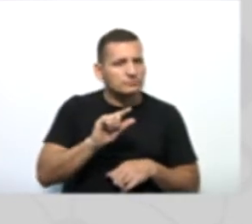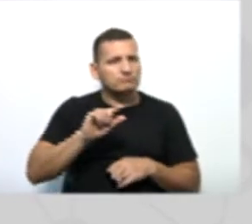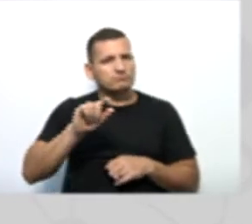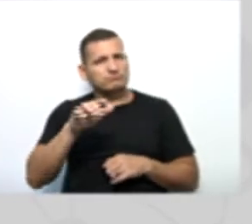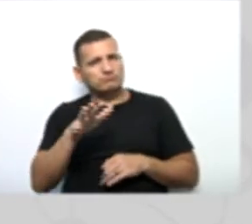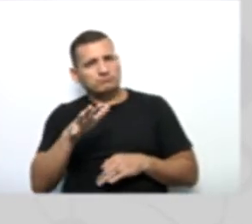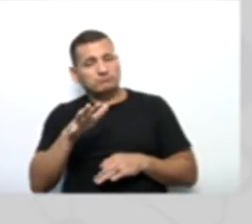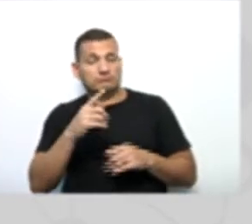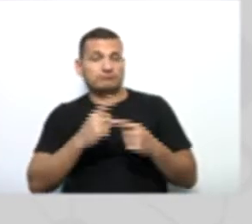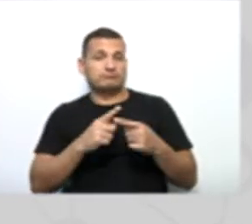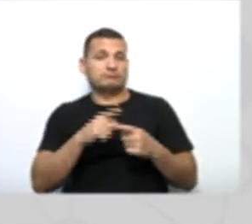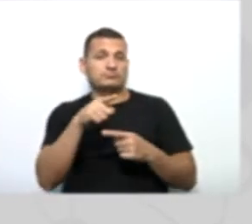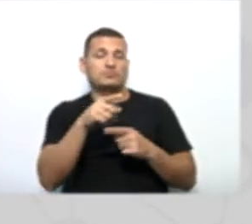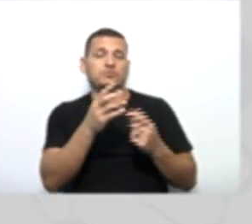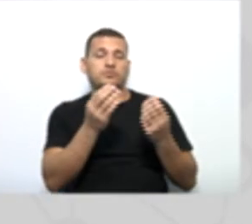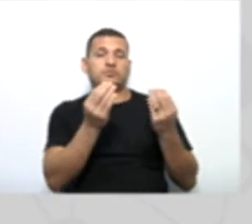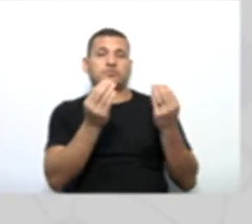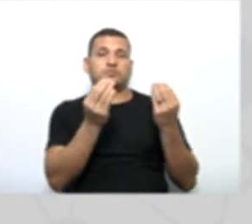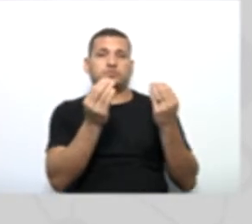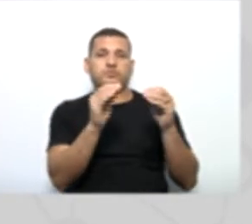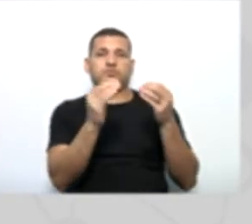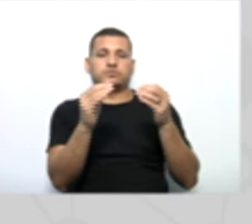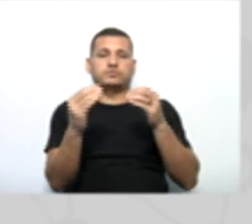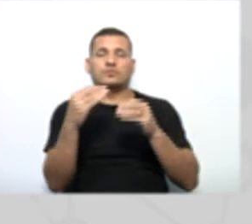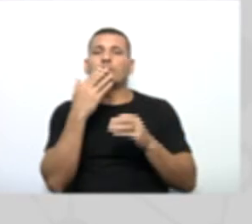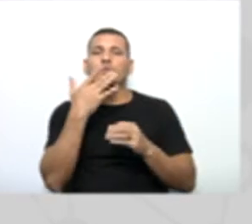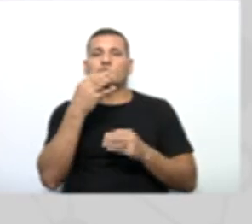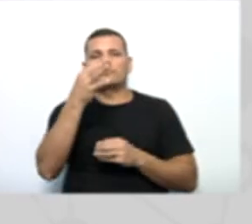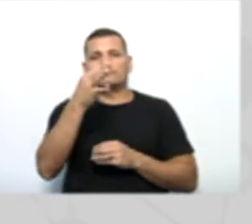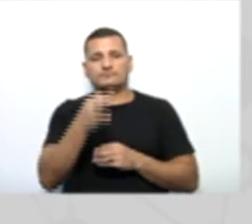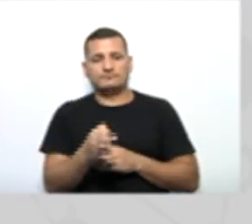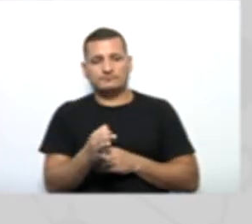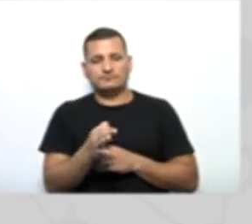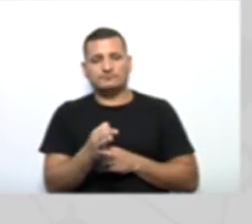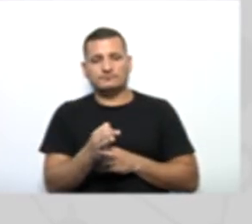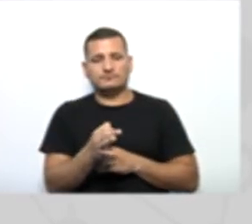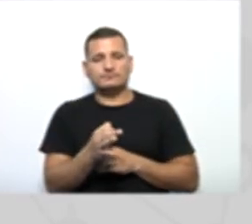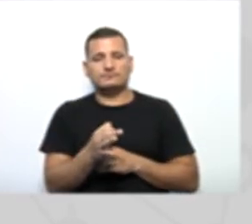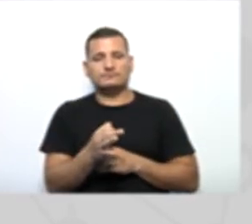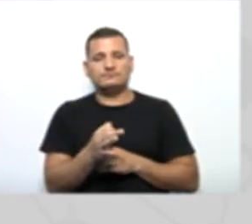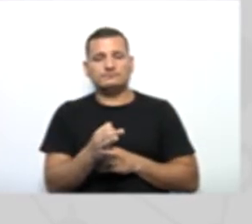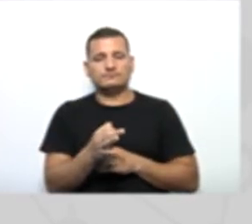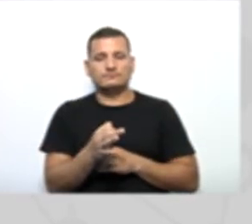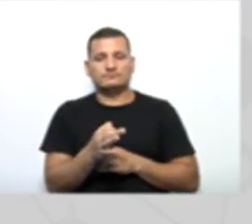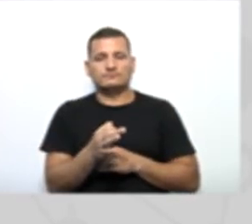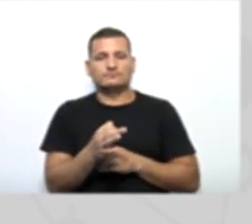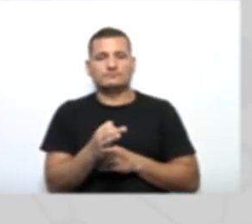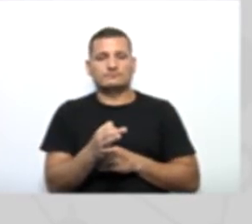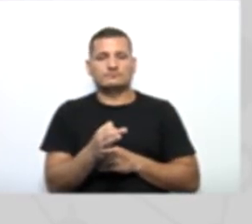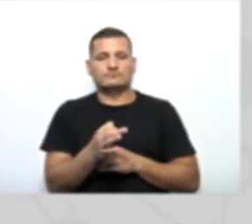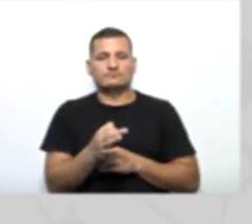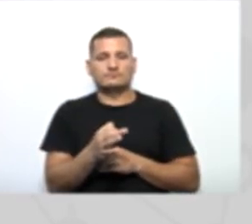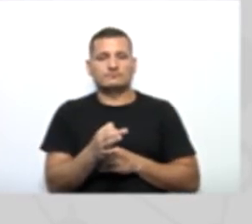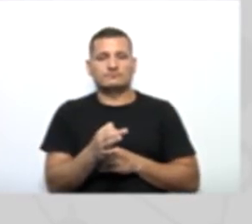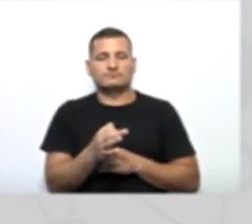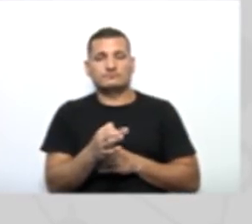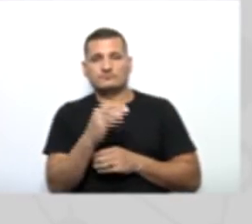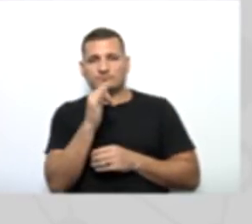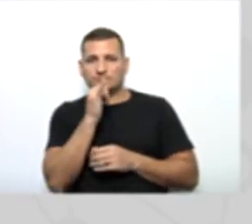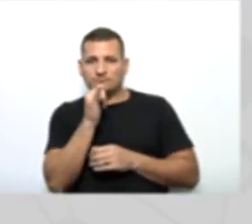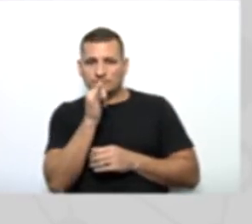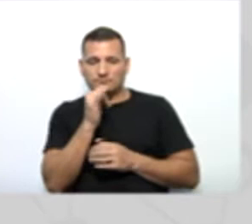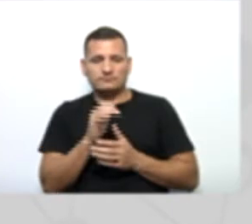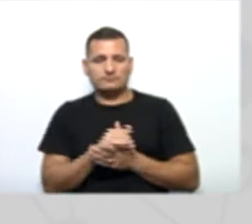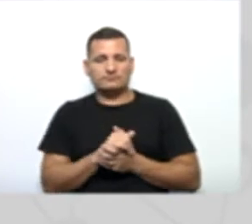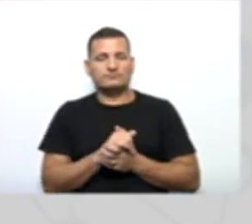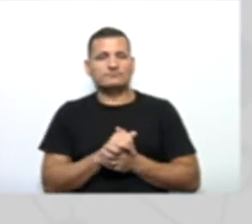a cor adequada na bolinha, né, referente ao tamanho do risco, tá beleza? Então, por exemplo, lá